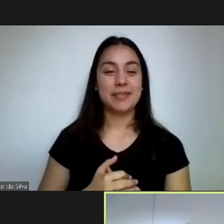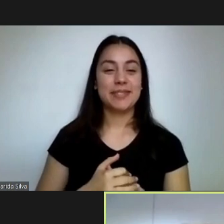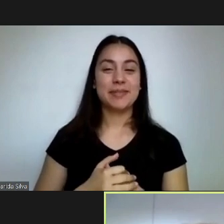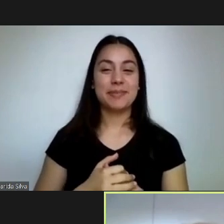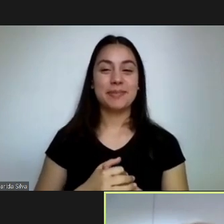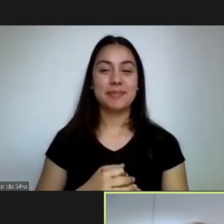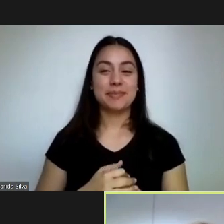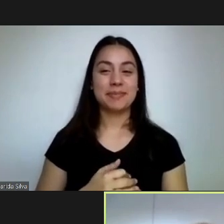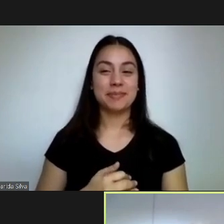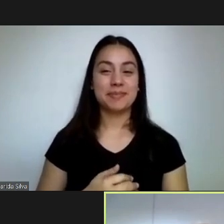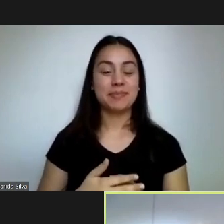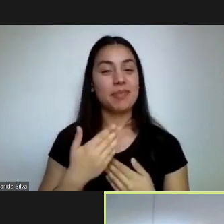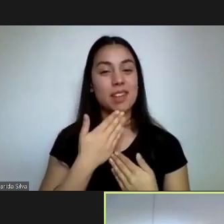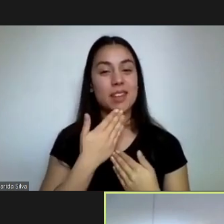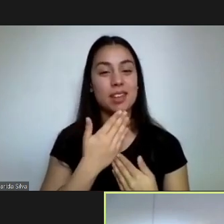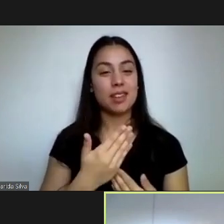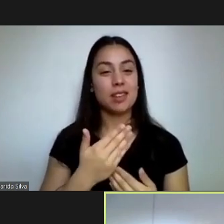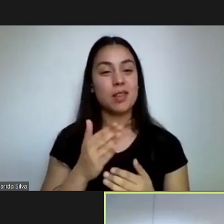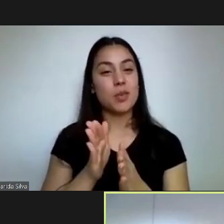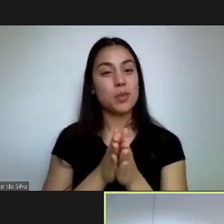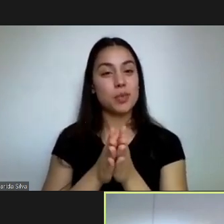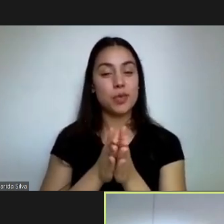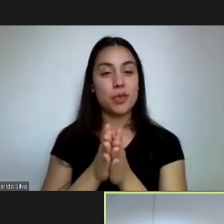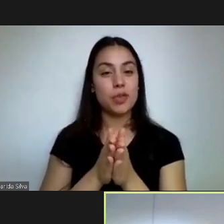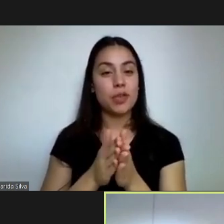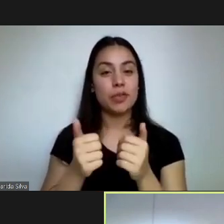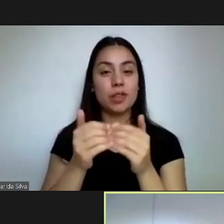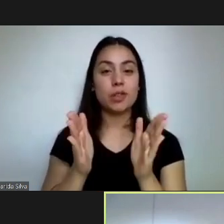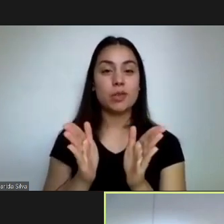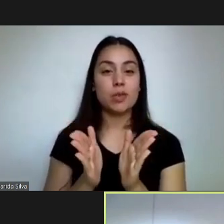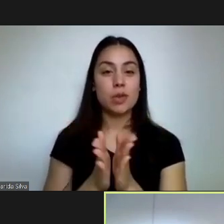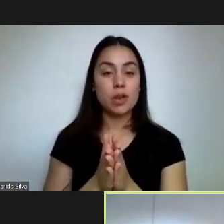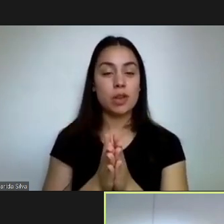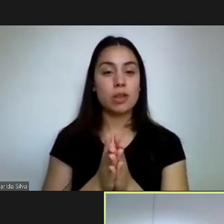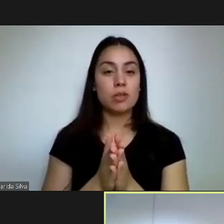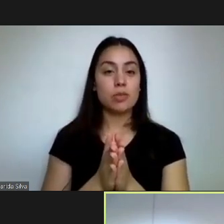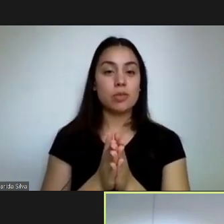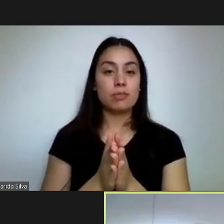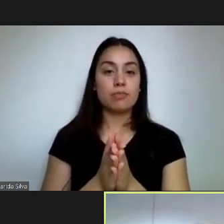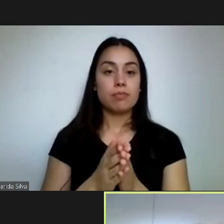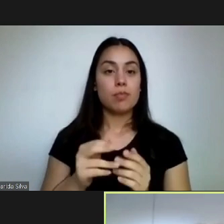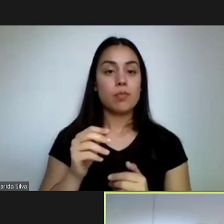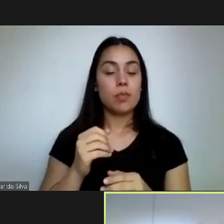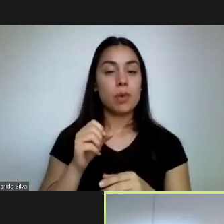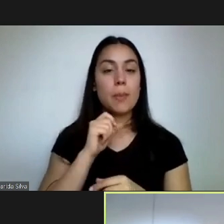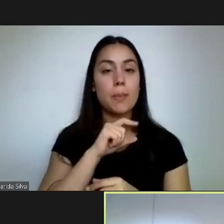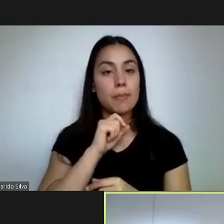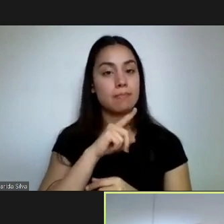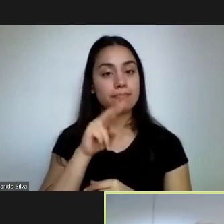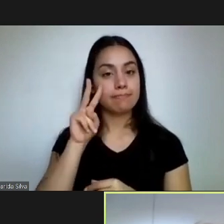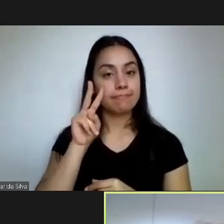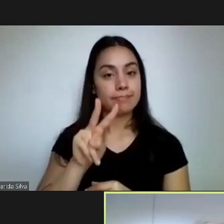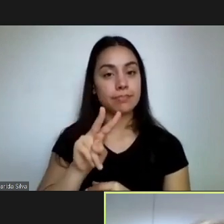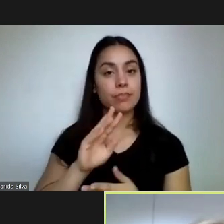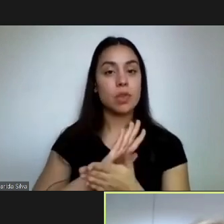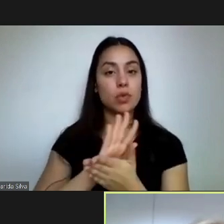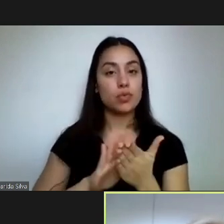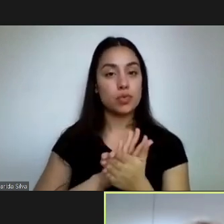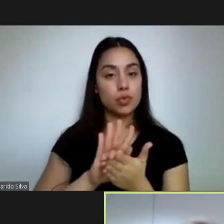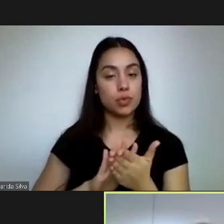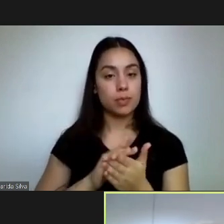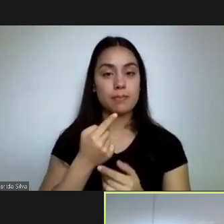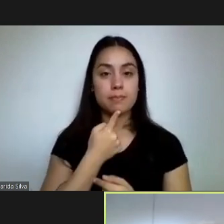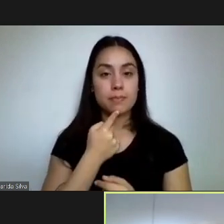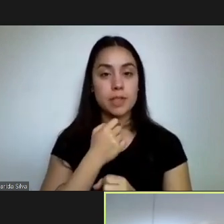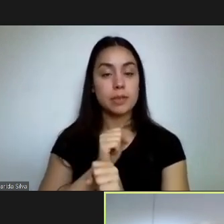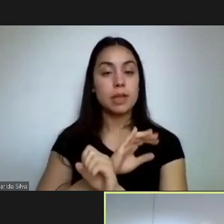por dar esta oportunidade também a que todos tenham acesso, porque para nós isto é muito importante. E então, dizendo isto, como é